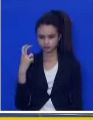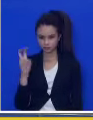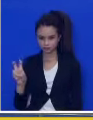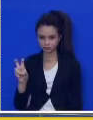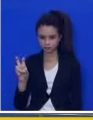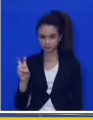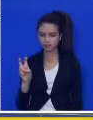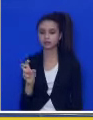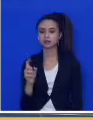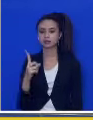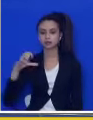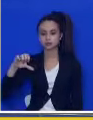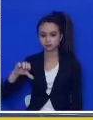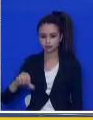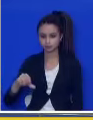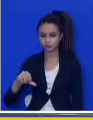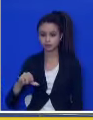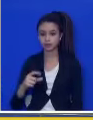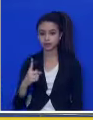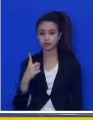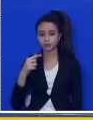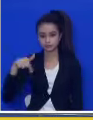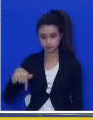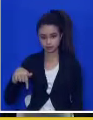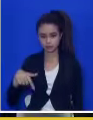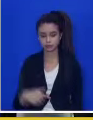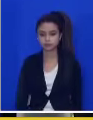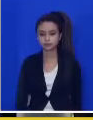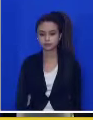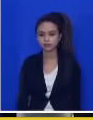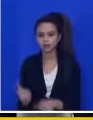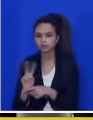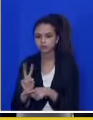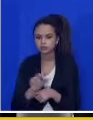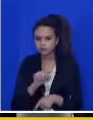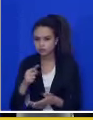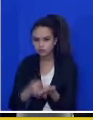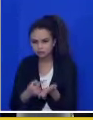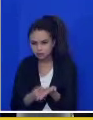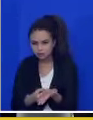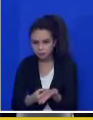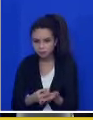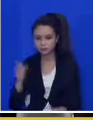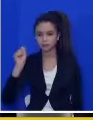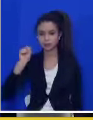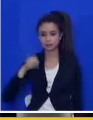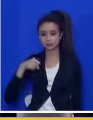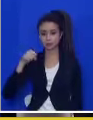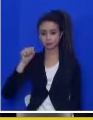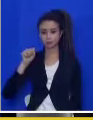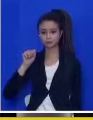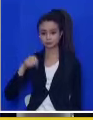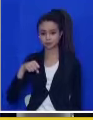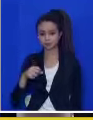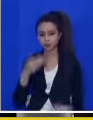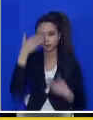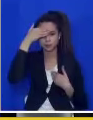25, 19 e 17. As auditoras confirmam? Sim, confirmo. Sim,